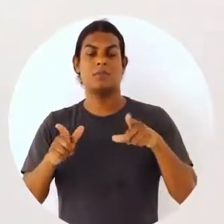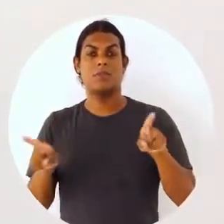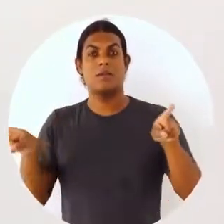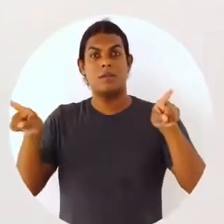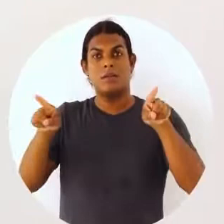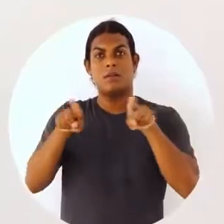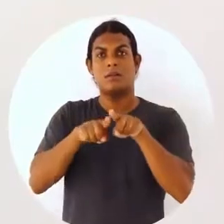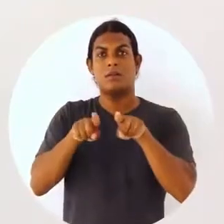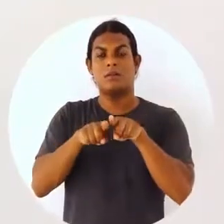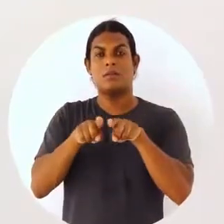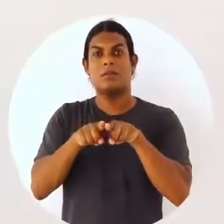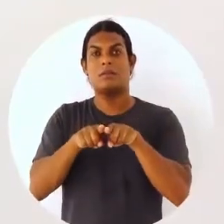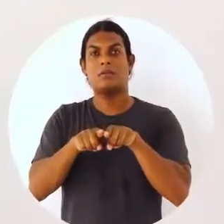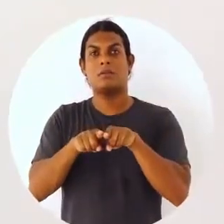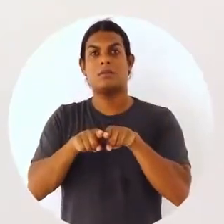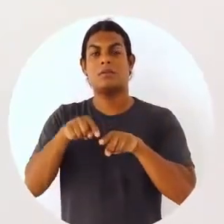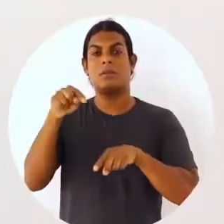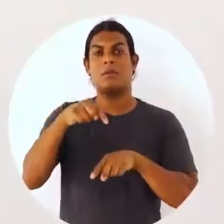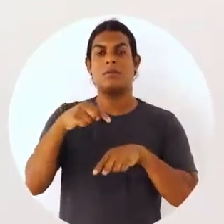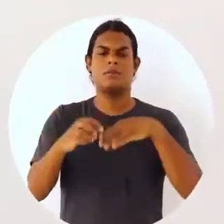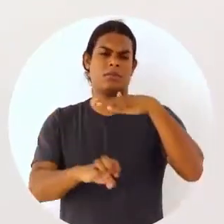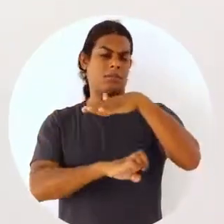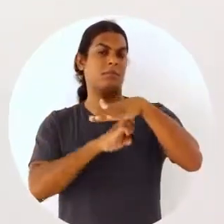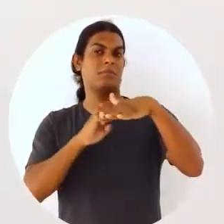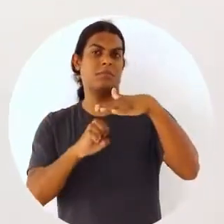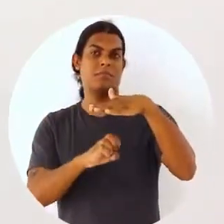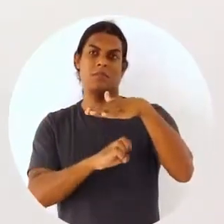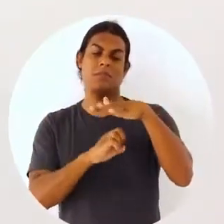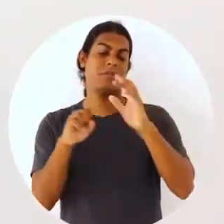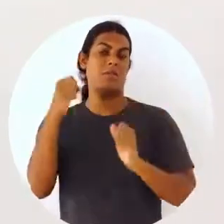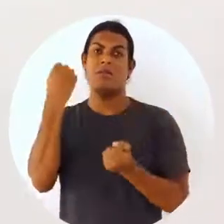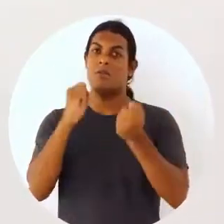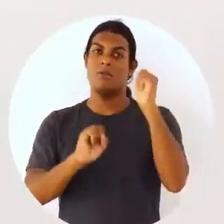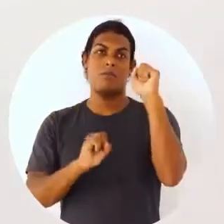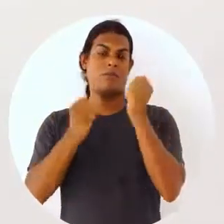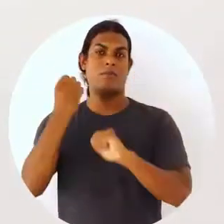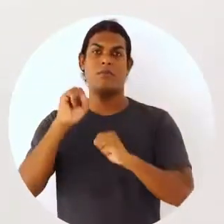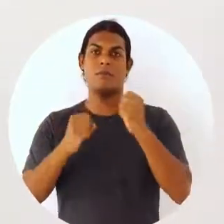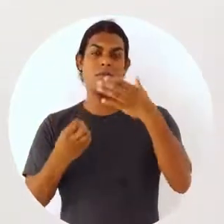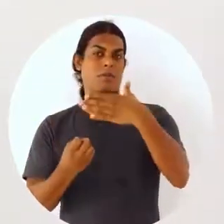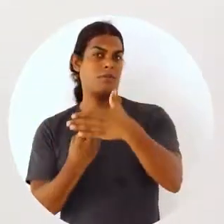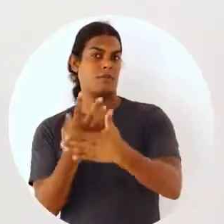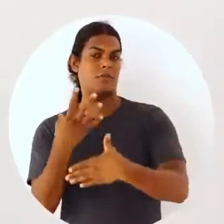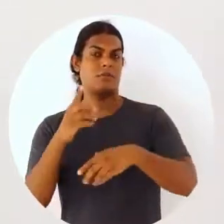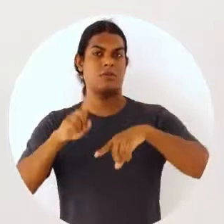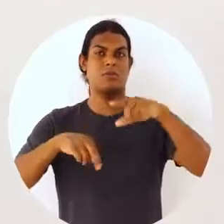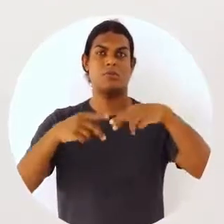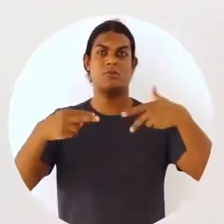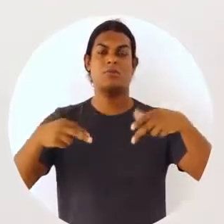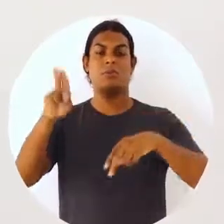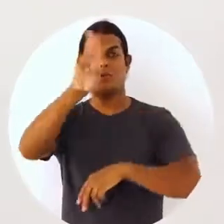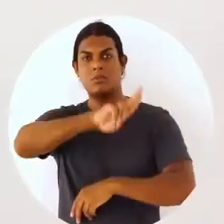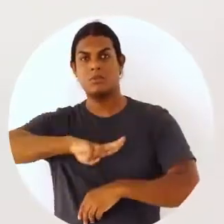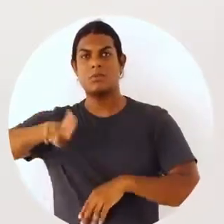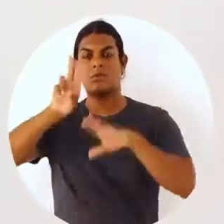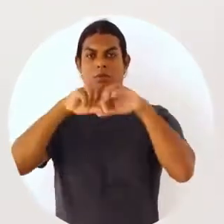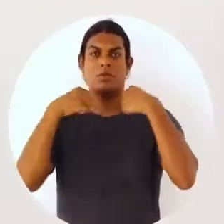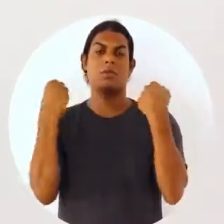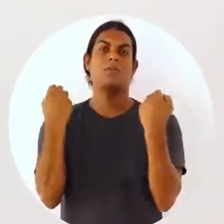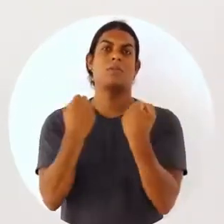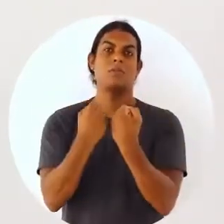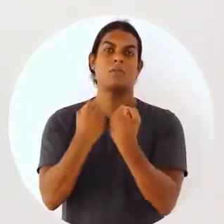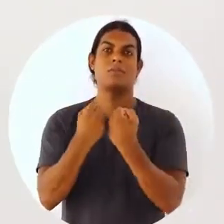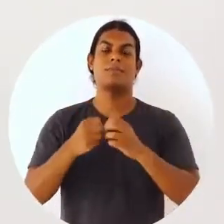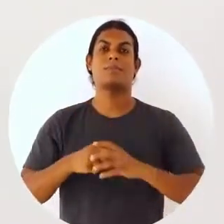a essas empresas, vamos dizer assim, que fabricavam os produtos que eram consumidos pela população.